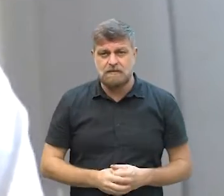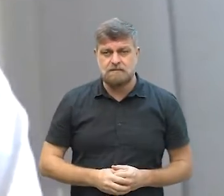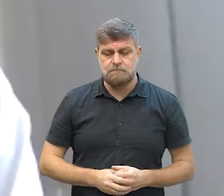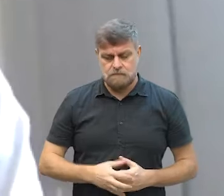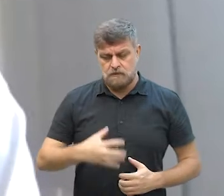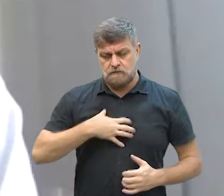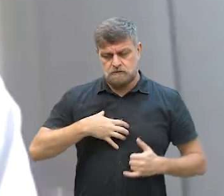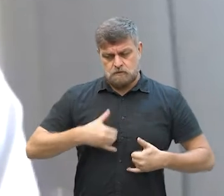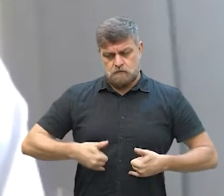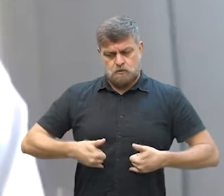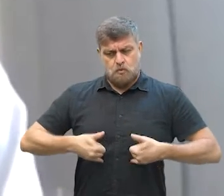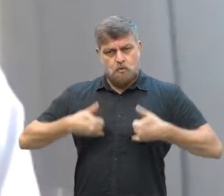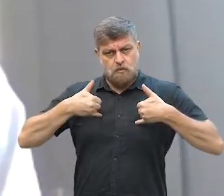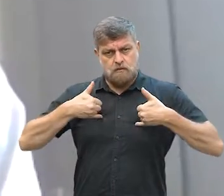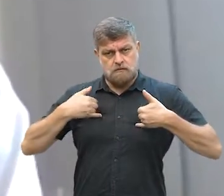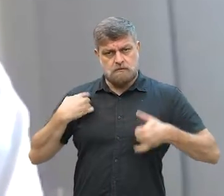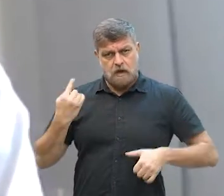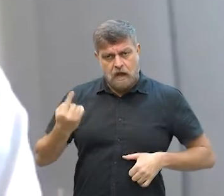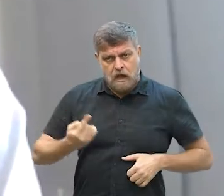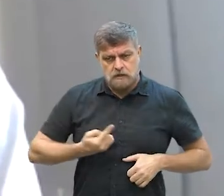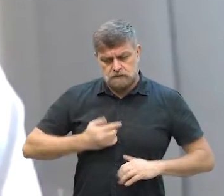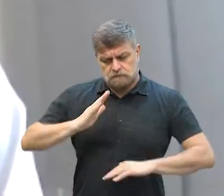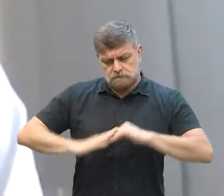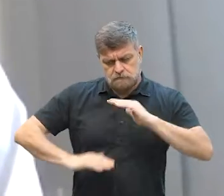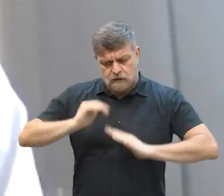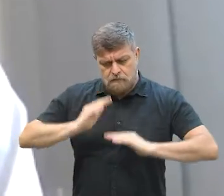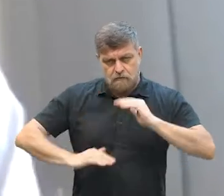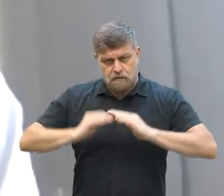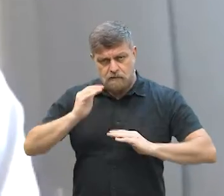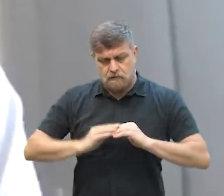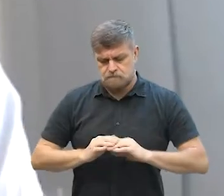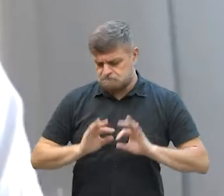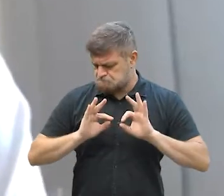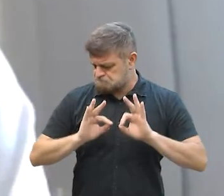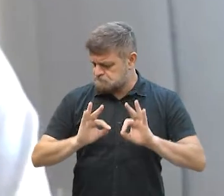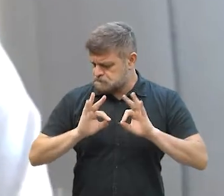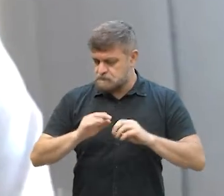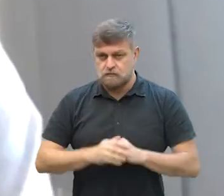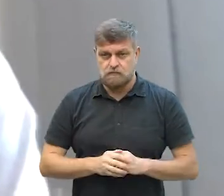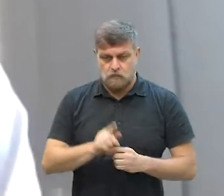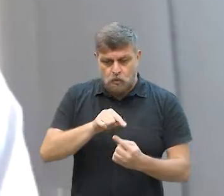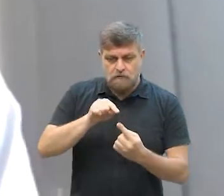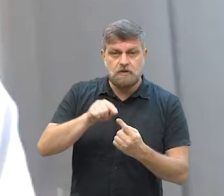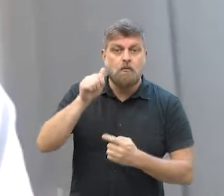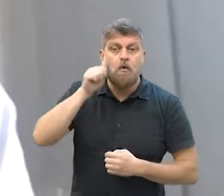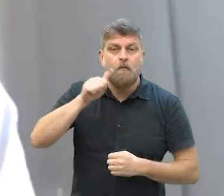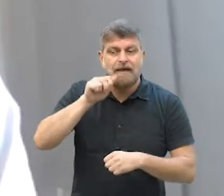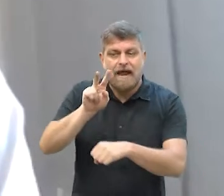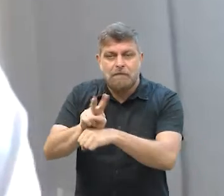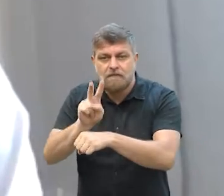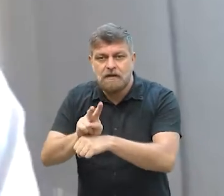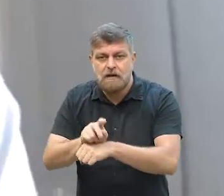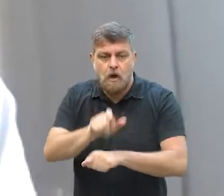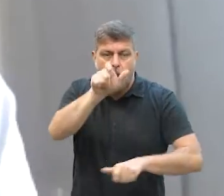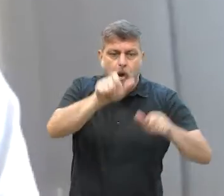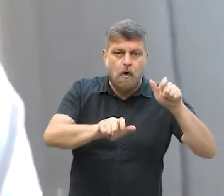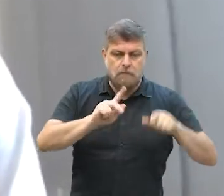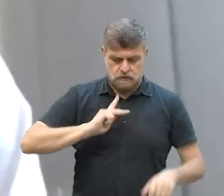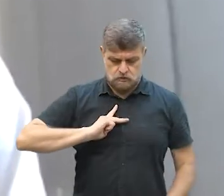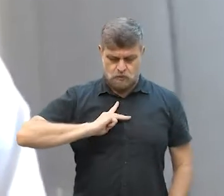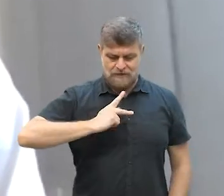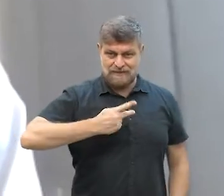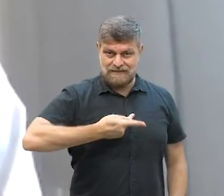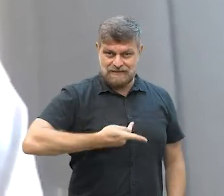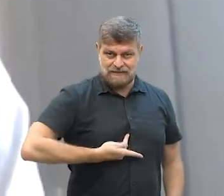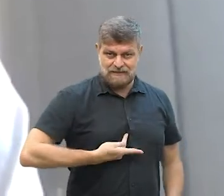muito orgulhosa da gente ter conseguido fazer algo a respeito e conseguir proteger mulheres ou então pessoas trans dessa